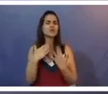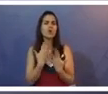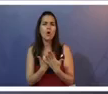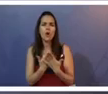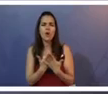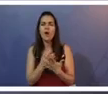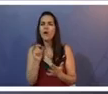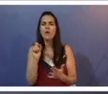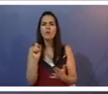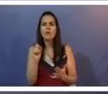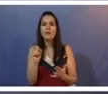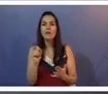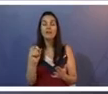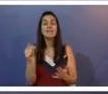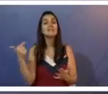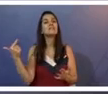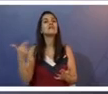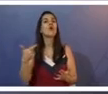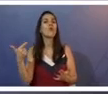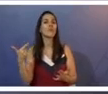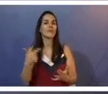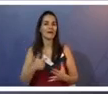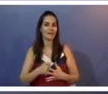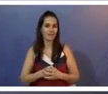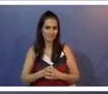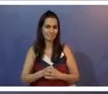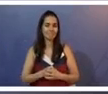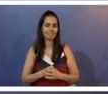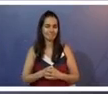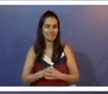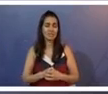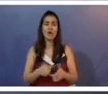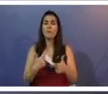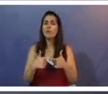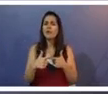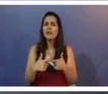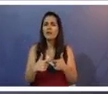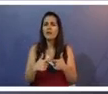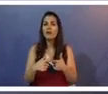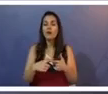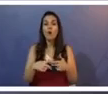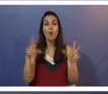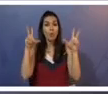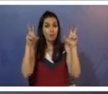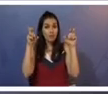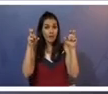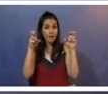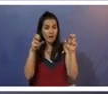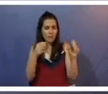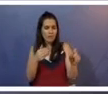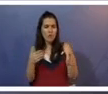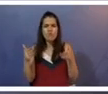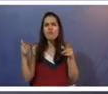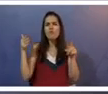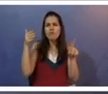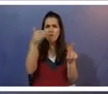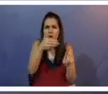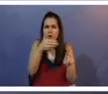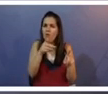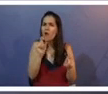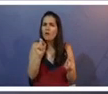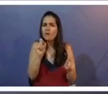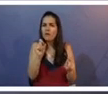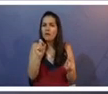olha só, secundária, ela ficou em segundo plano. O tema central é o perigo que